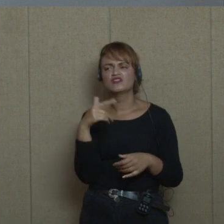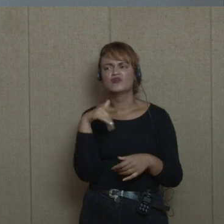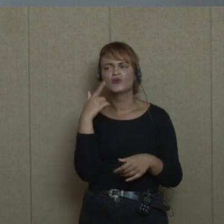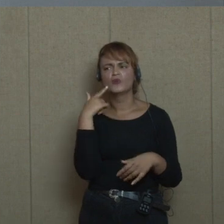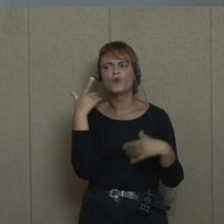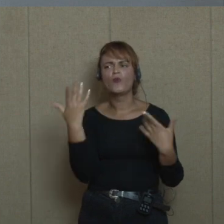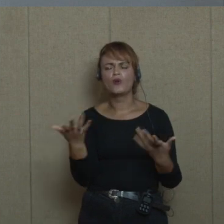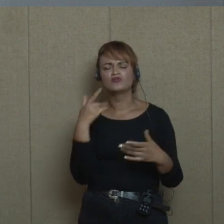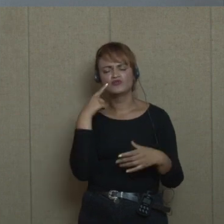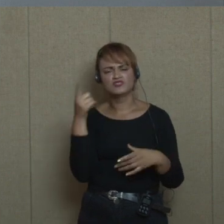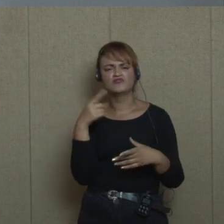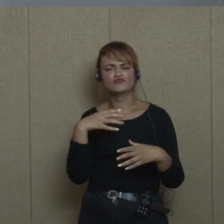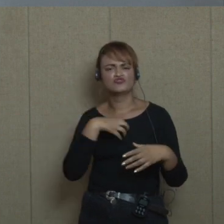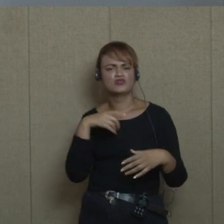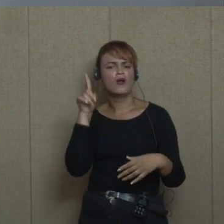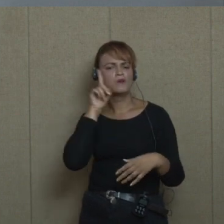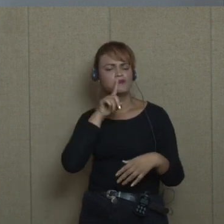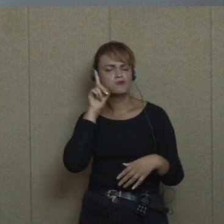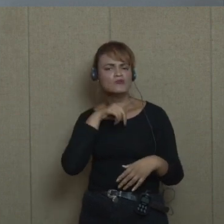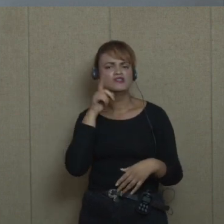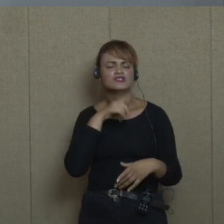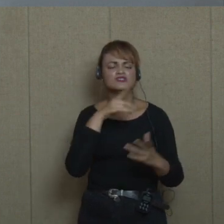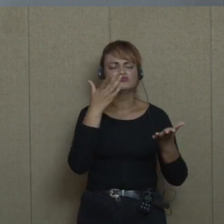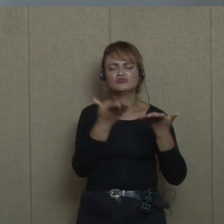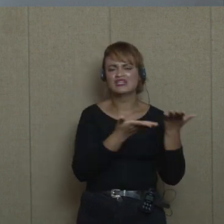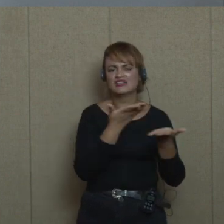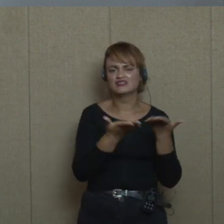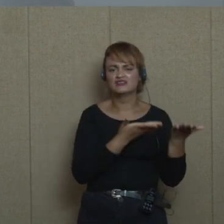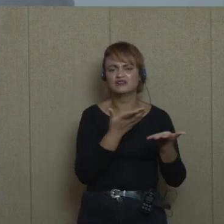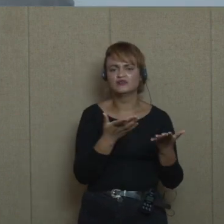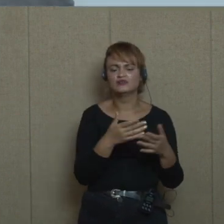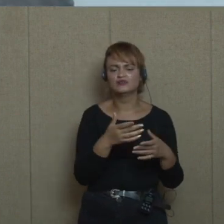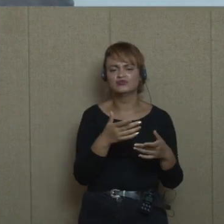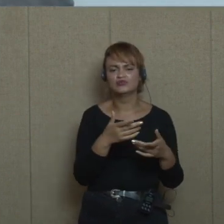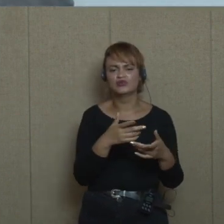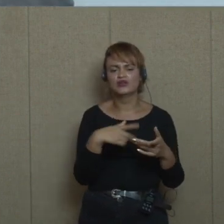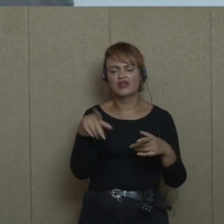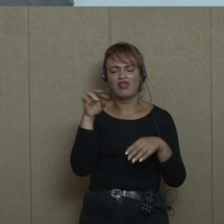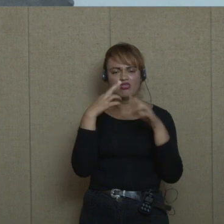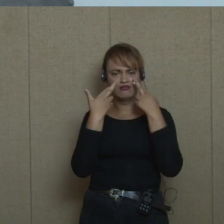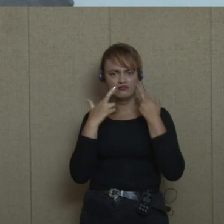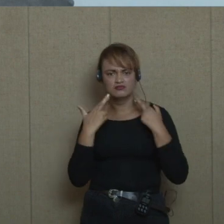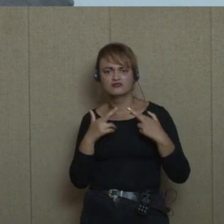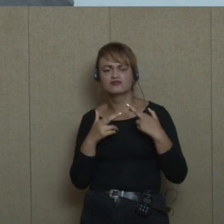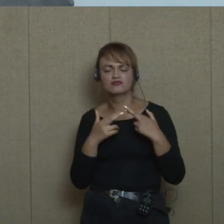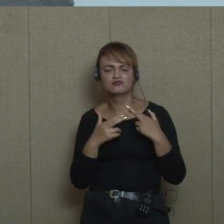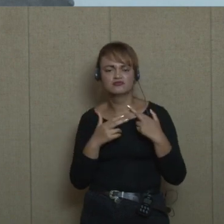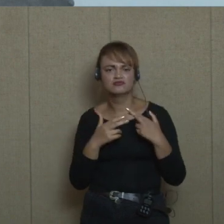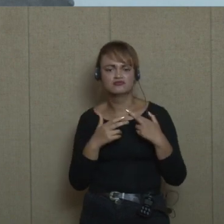a forma como os americanos têm lidado com os curdos na Síria,